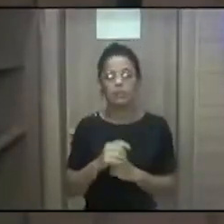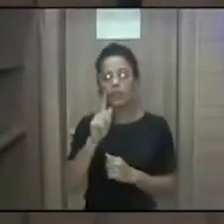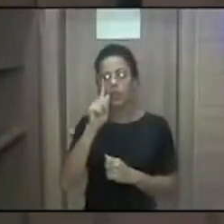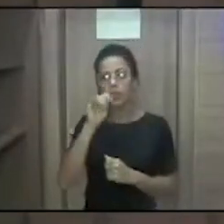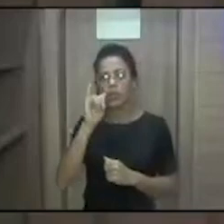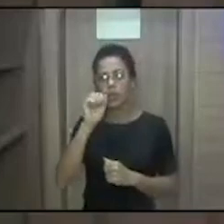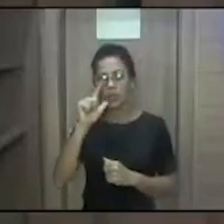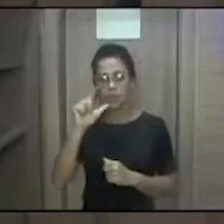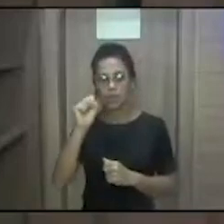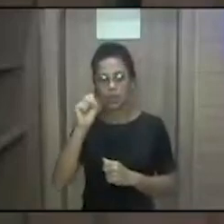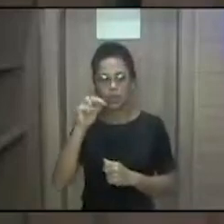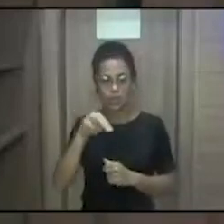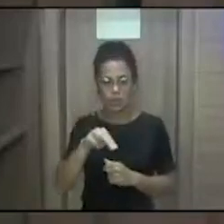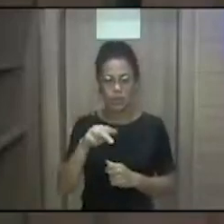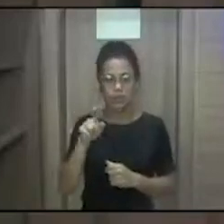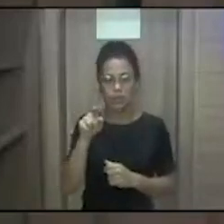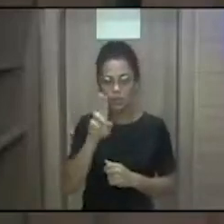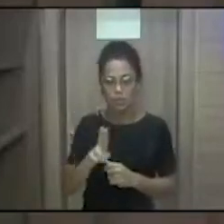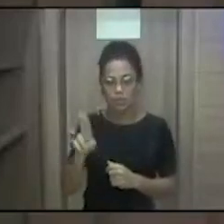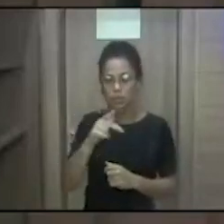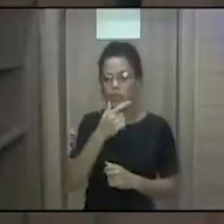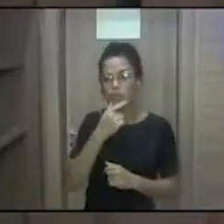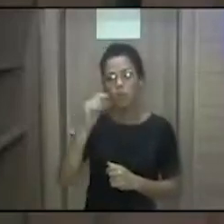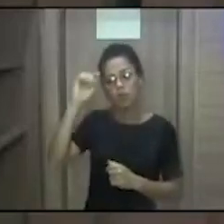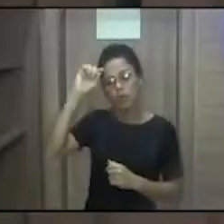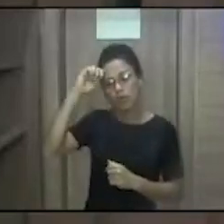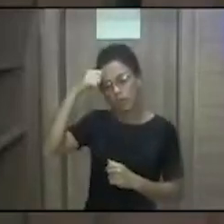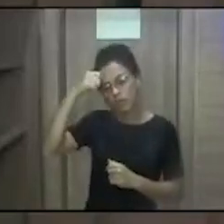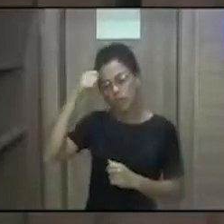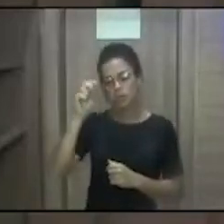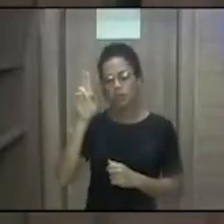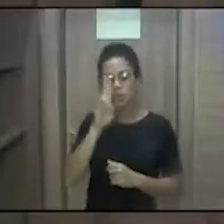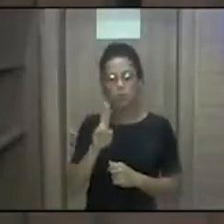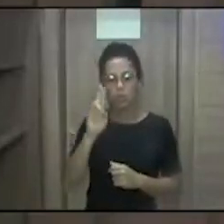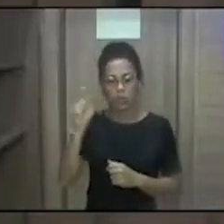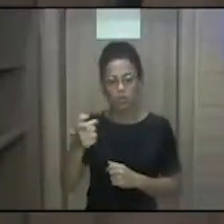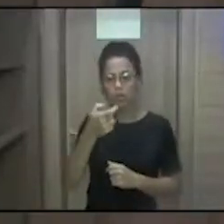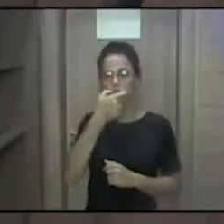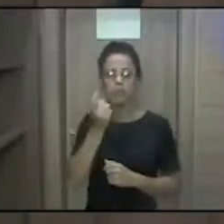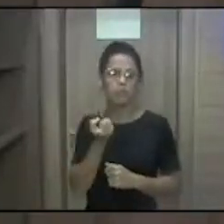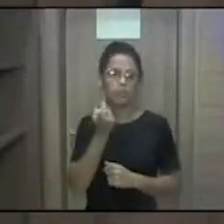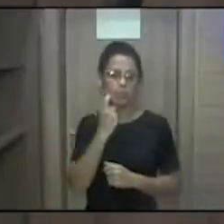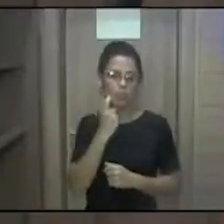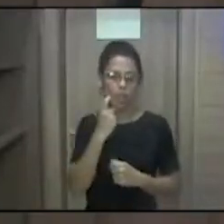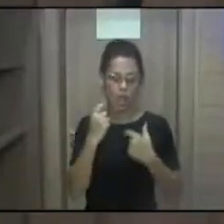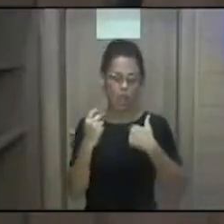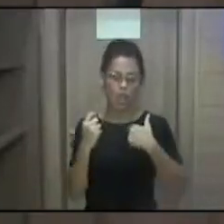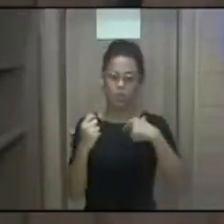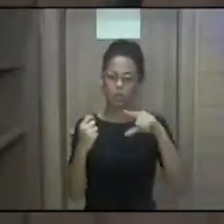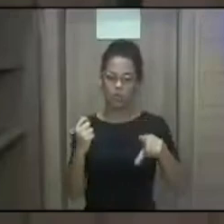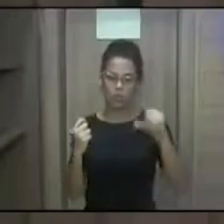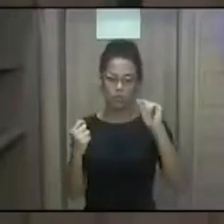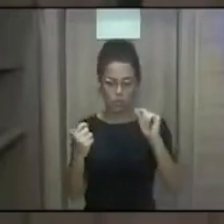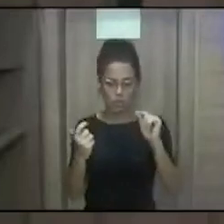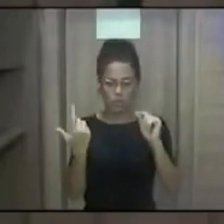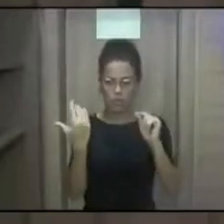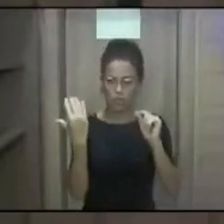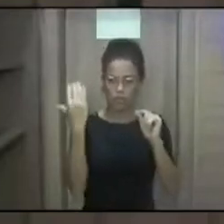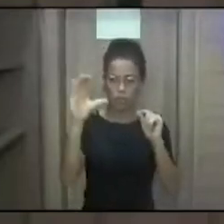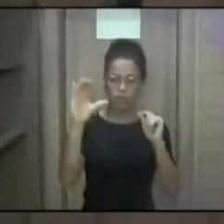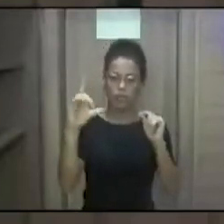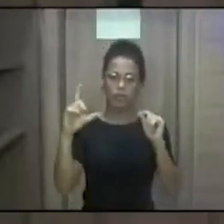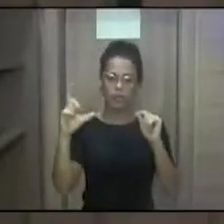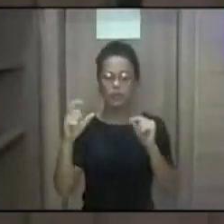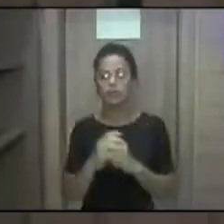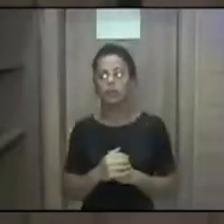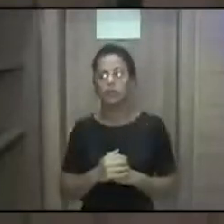tanto esse homem negro que usa prótese, que está no primeiro slide como esse, foi escolha minha, mas de fato a ideia dele